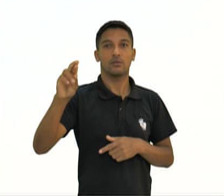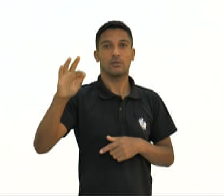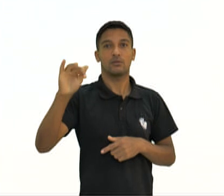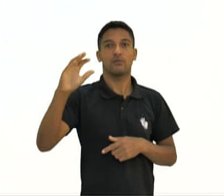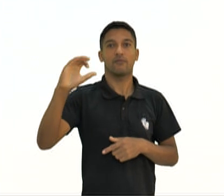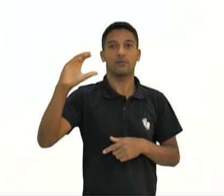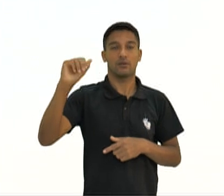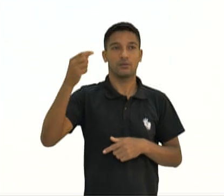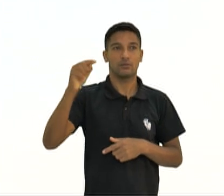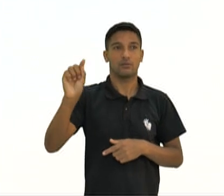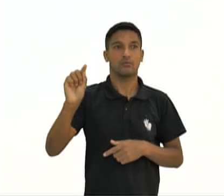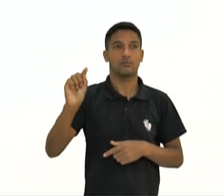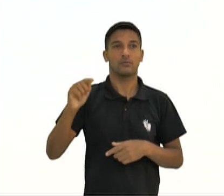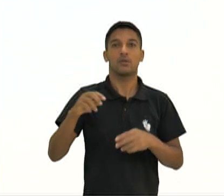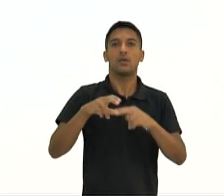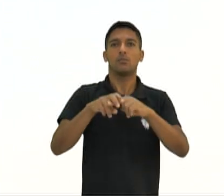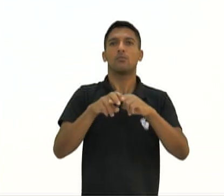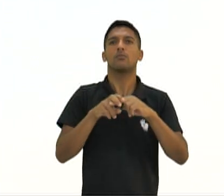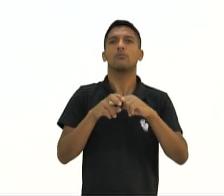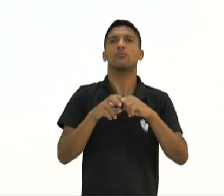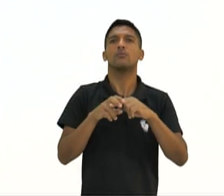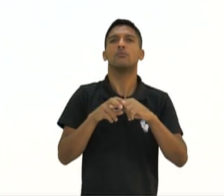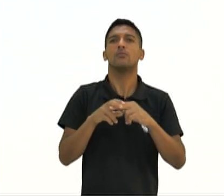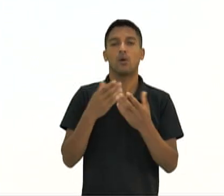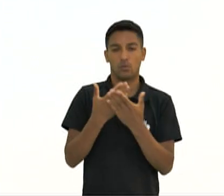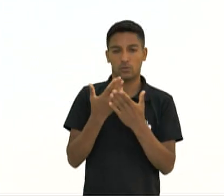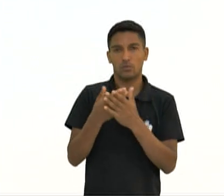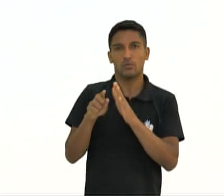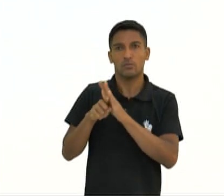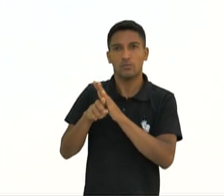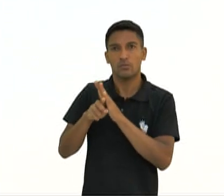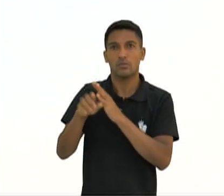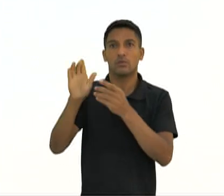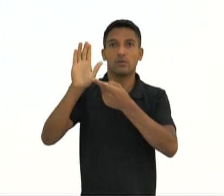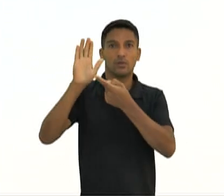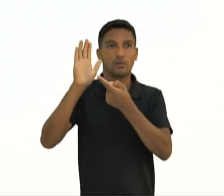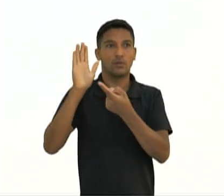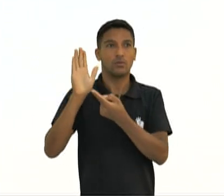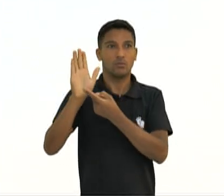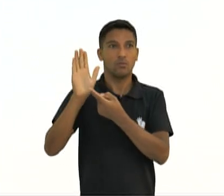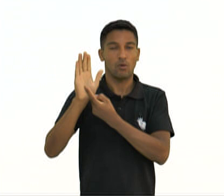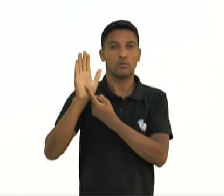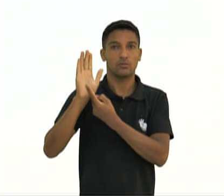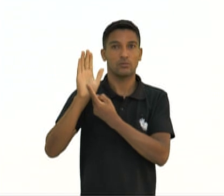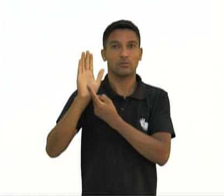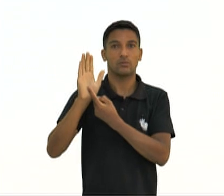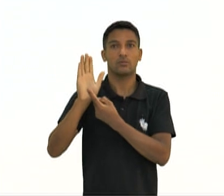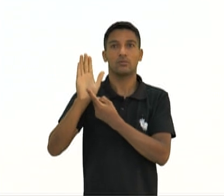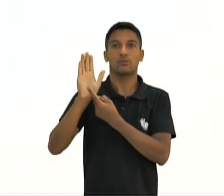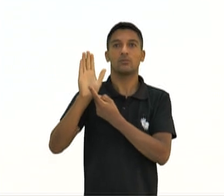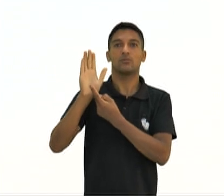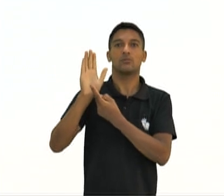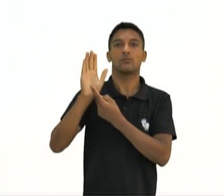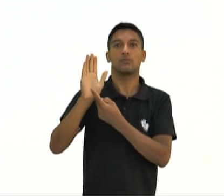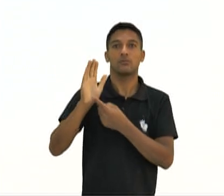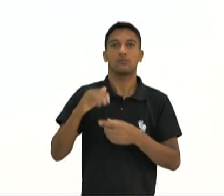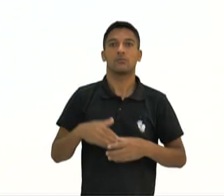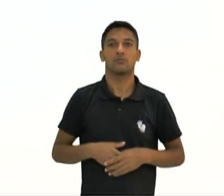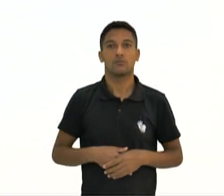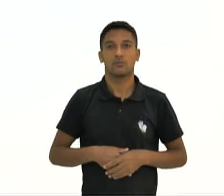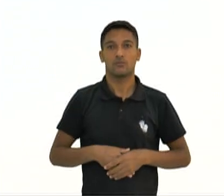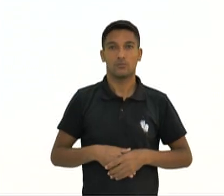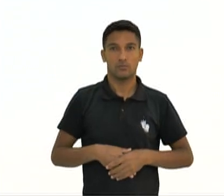com manifestações e estudos recentes, pode ser não neutralizado, mas, digamos